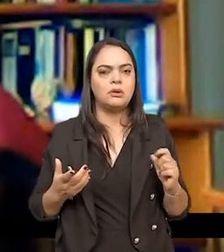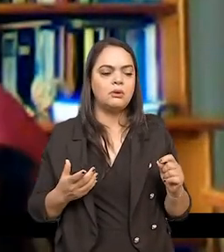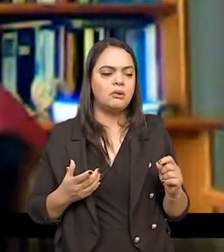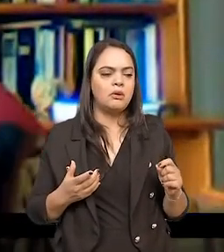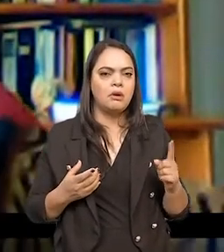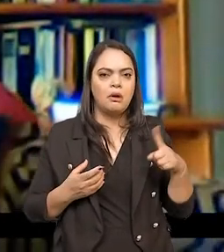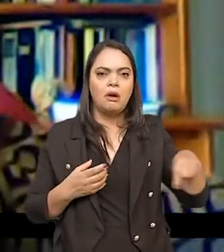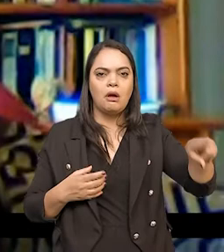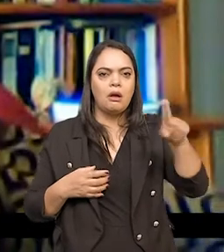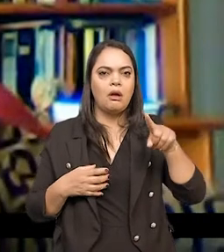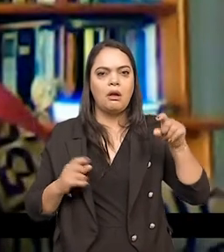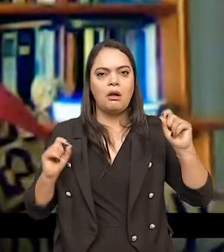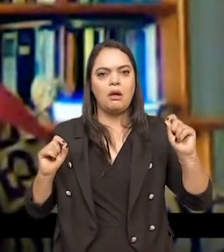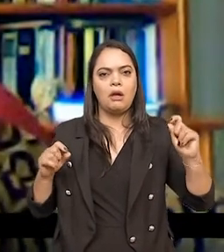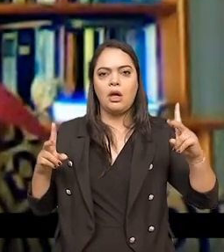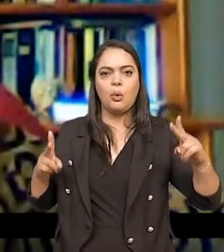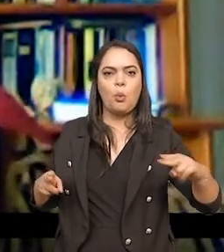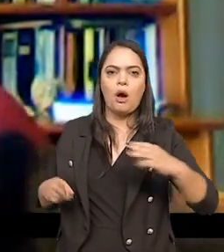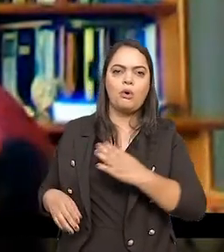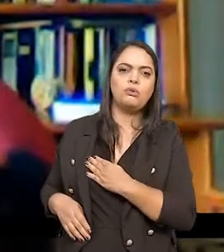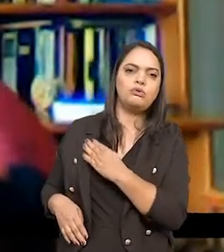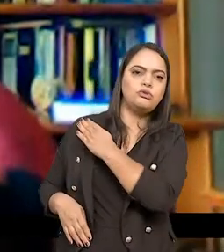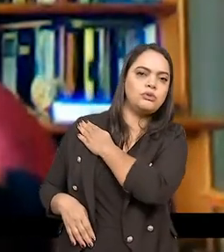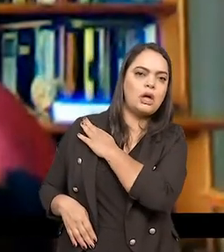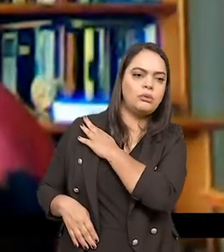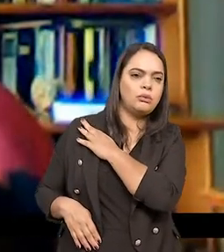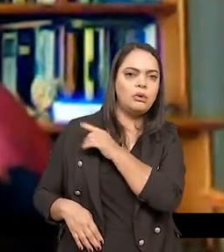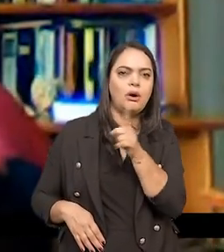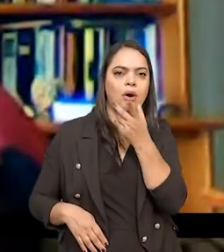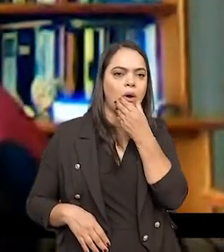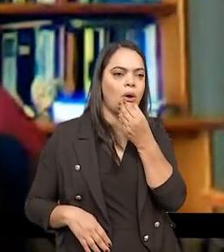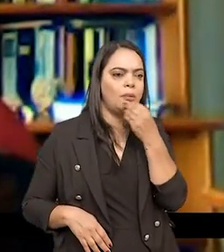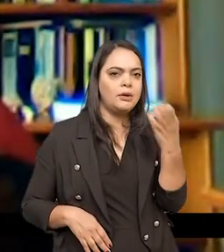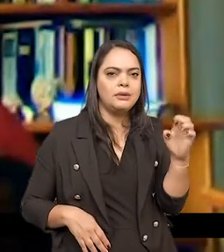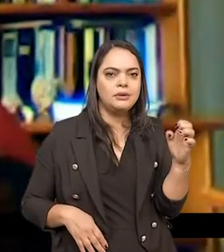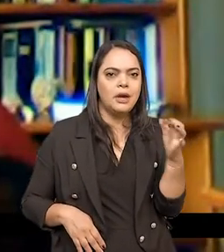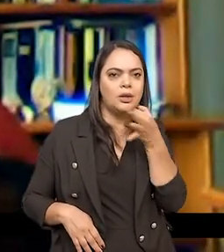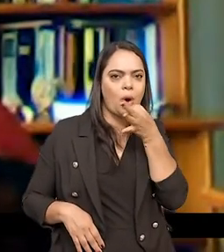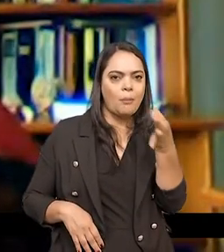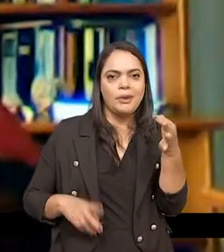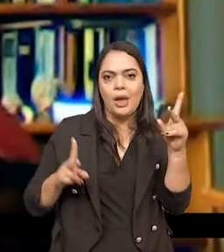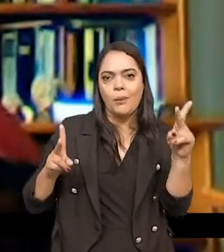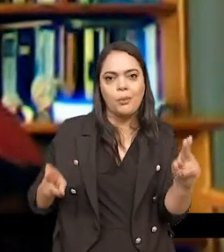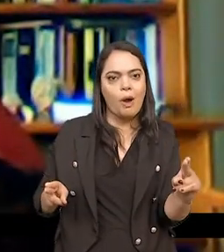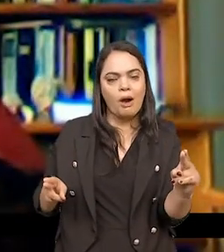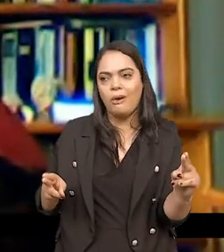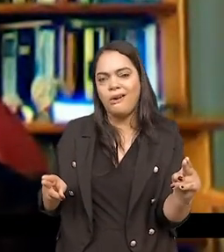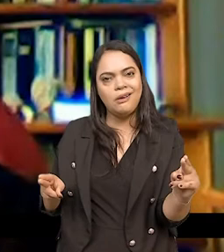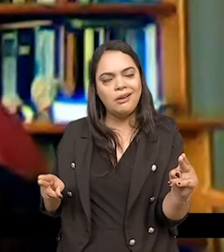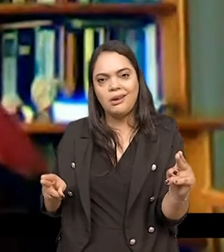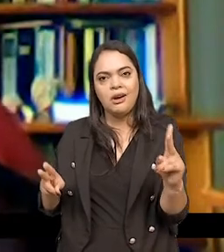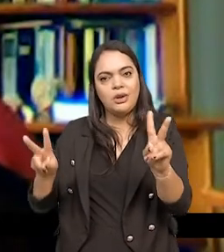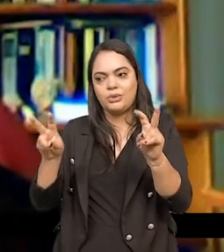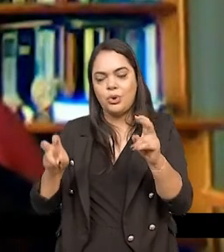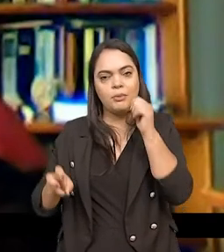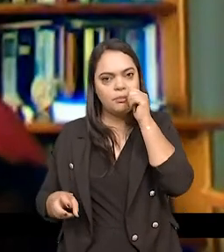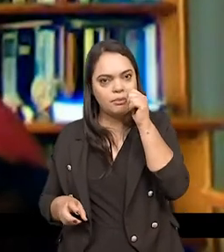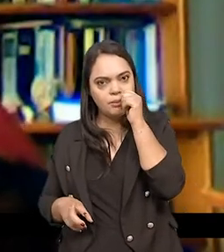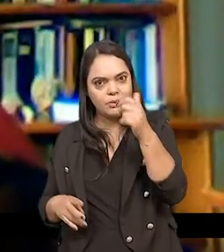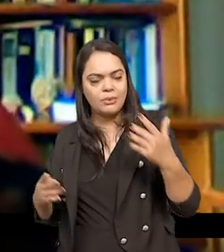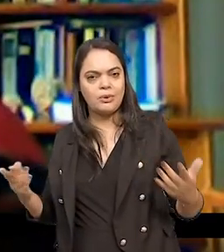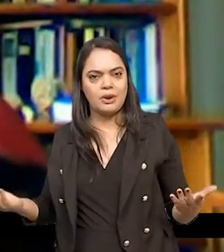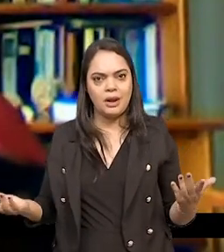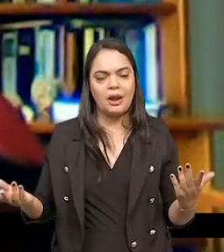não ficava a dever nada dos ditadores na relação com as mulheres, sabe? Então, a mulher que vai ao mundo político, ao mundo público, ainda é